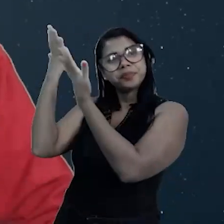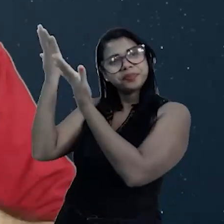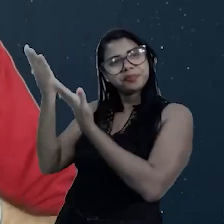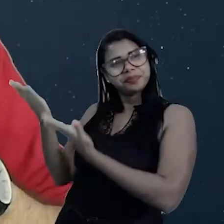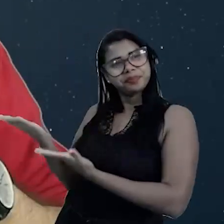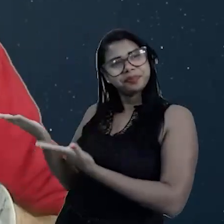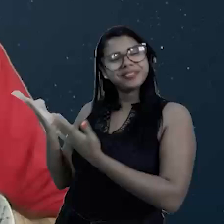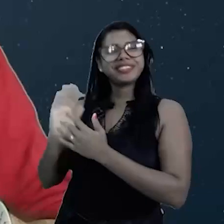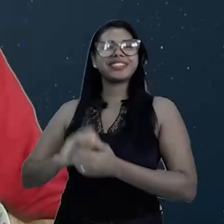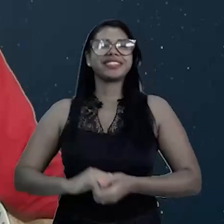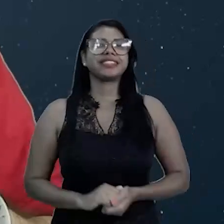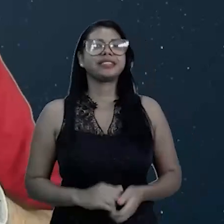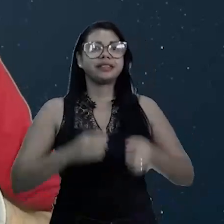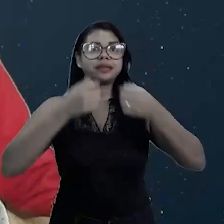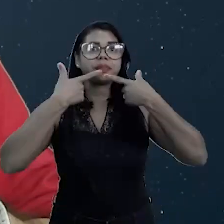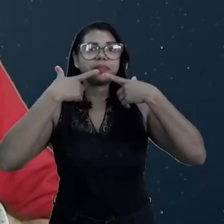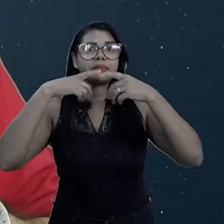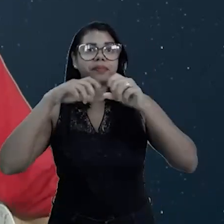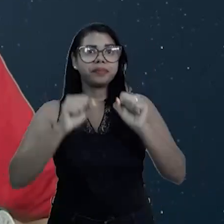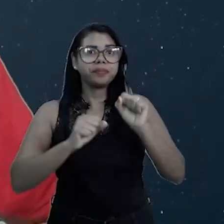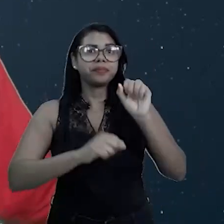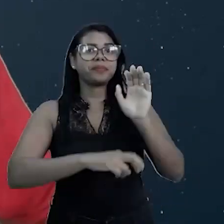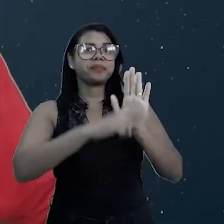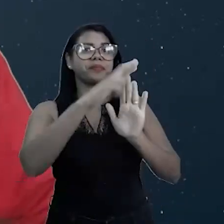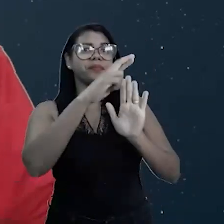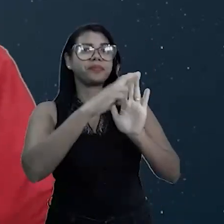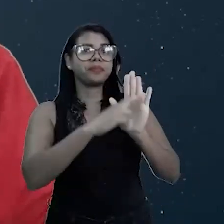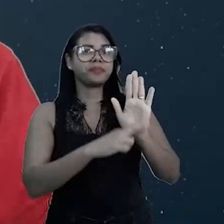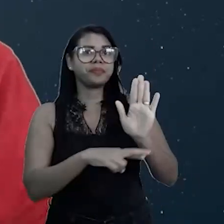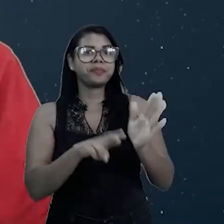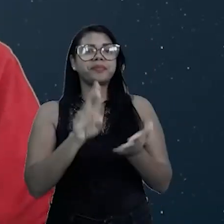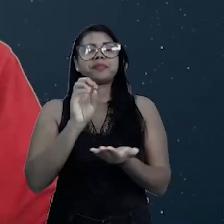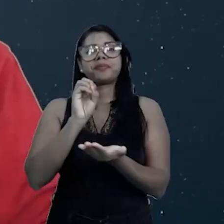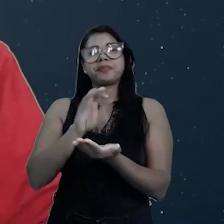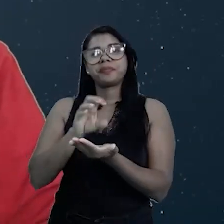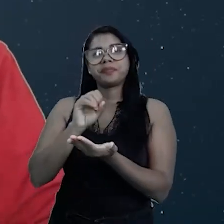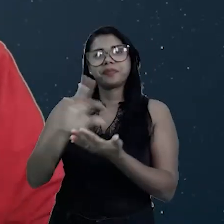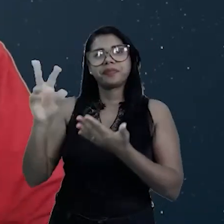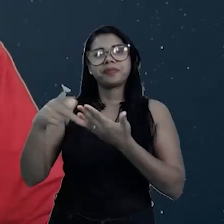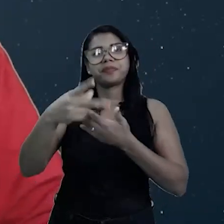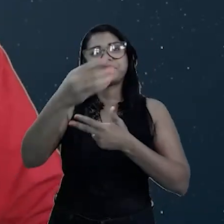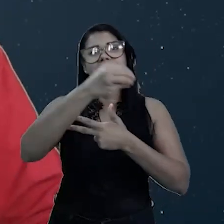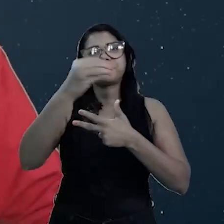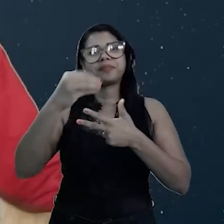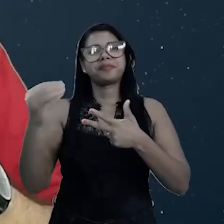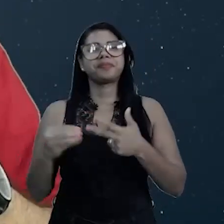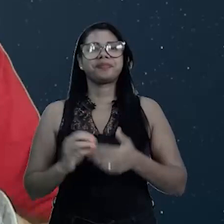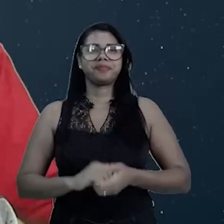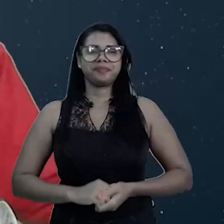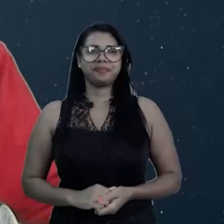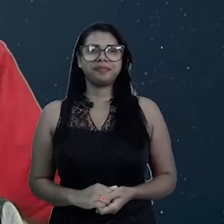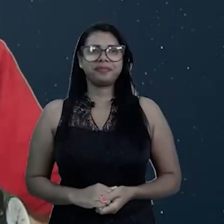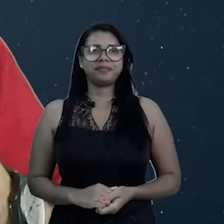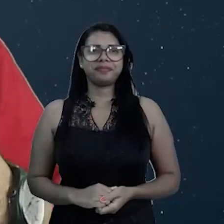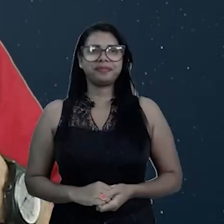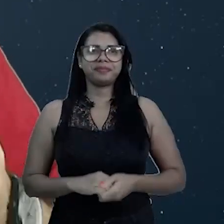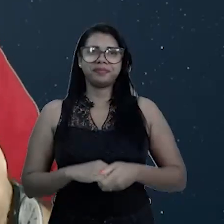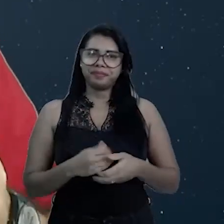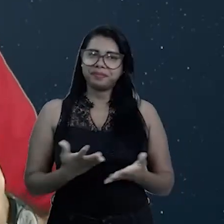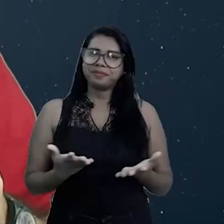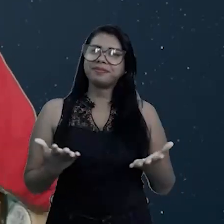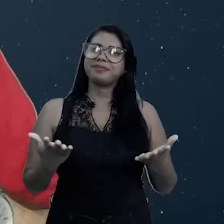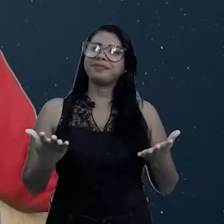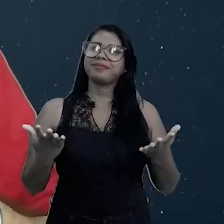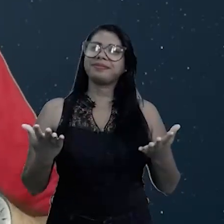Alves, Linguagens e Redação, EducaPE, Prepara Enem. Hoje,